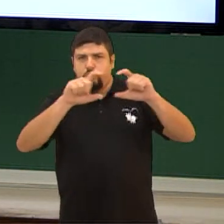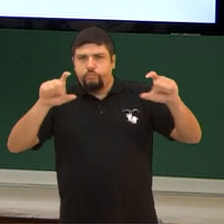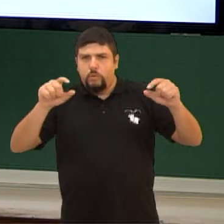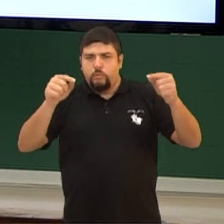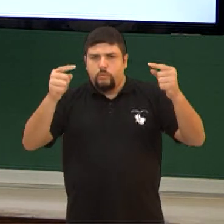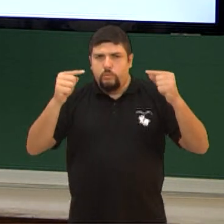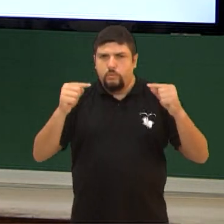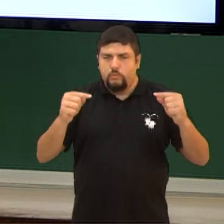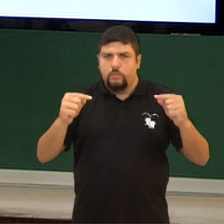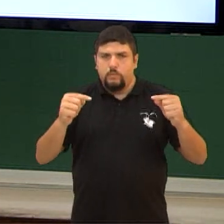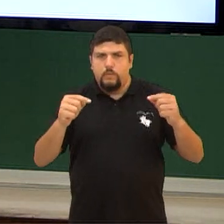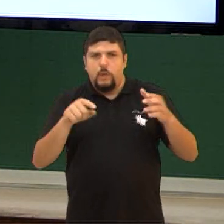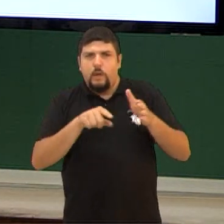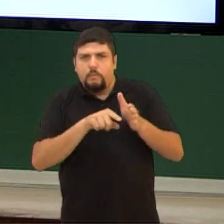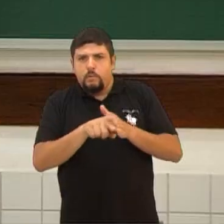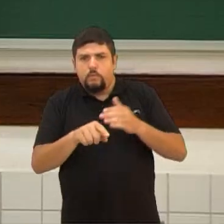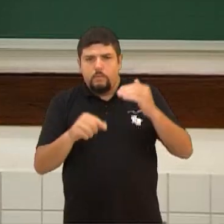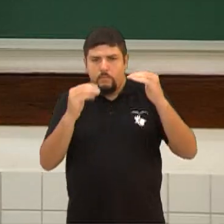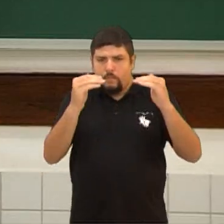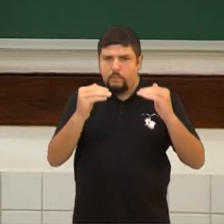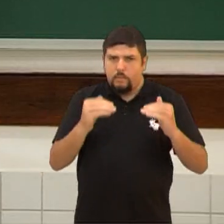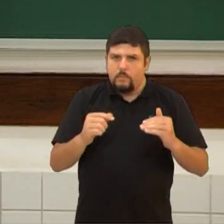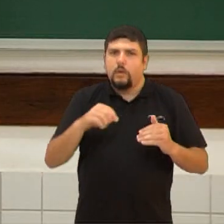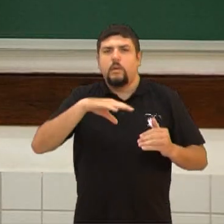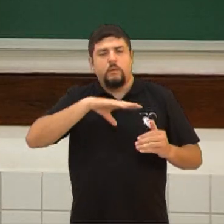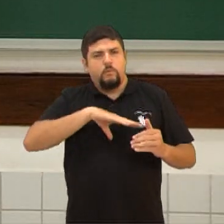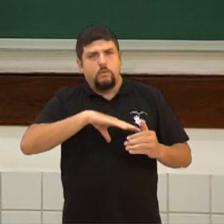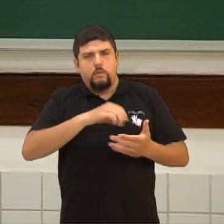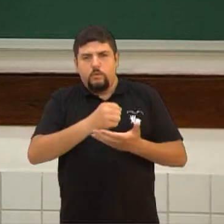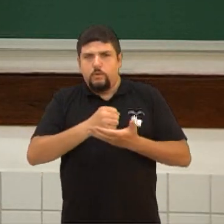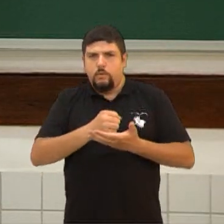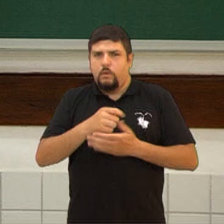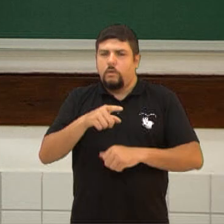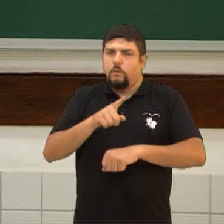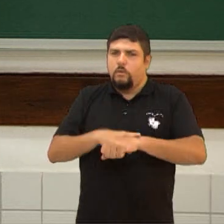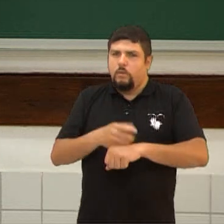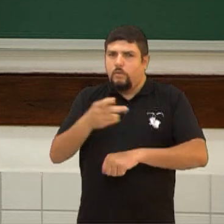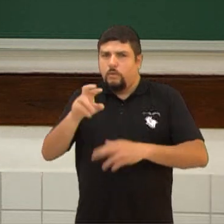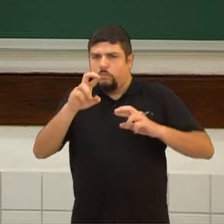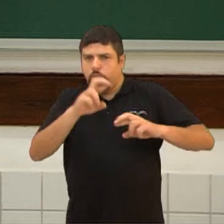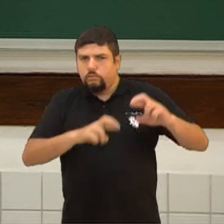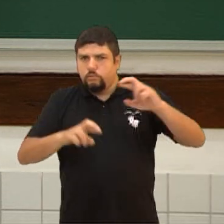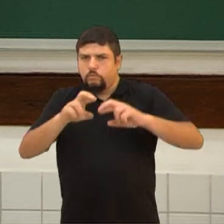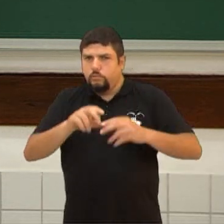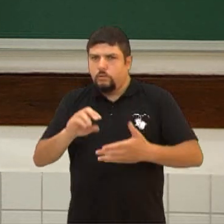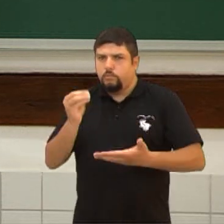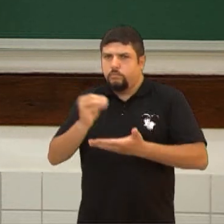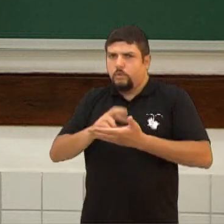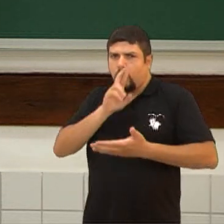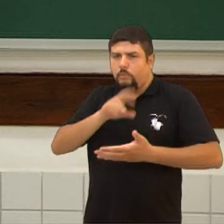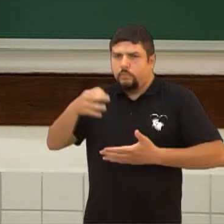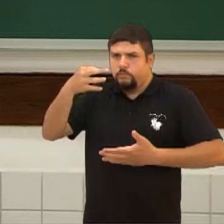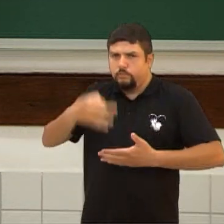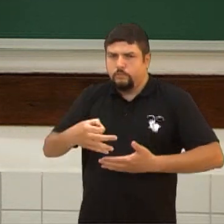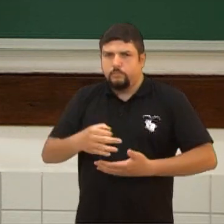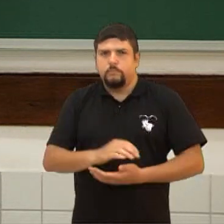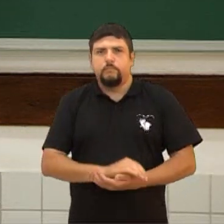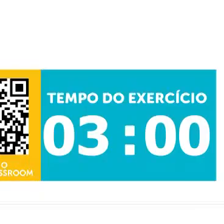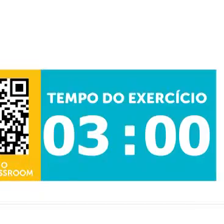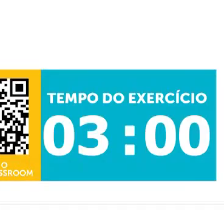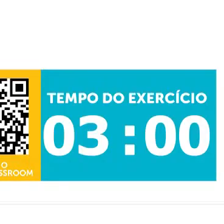língua portuguesa, o que ajuda bastante, ok? Tempinho para vocês poderem analisar e marcar a resposta correta. Já volto aí.